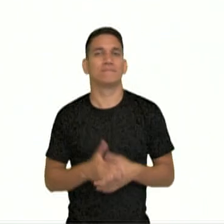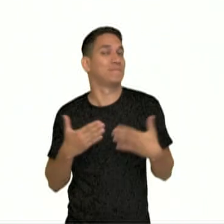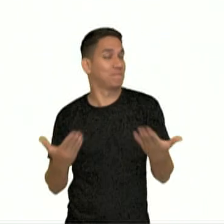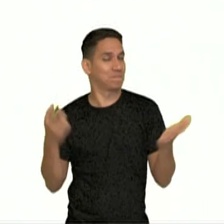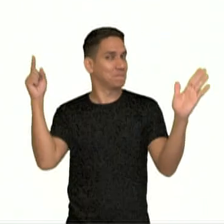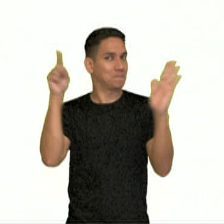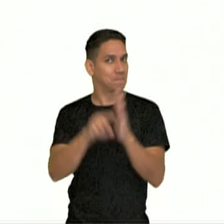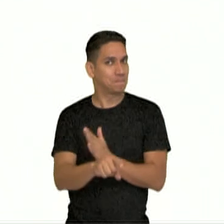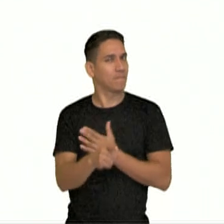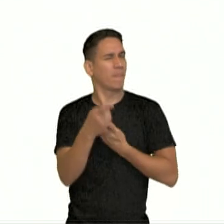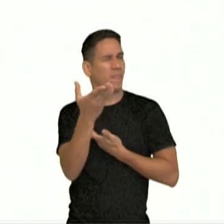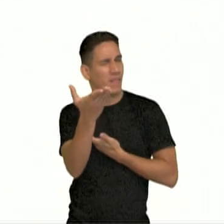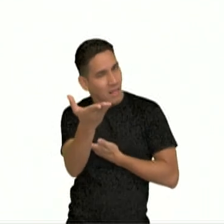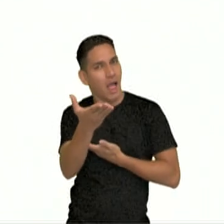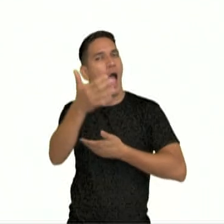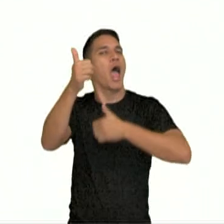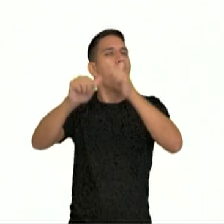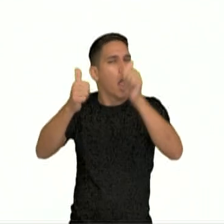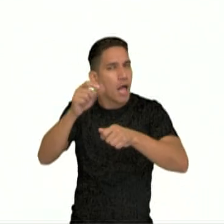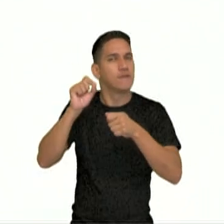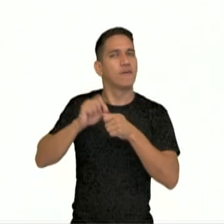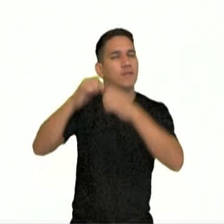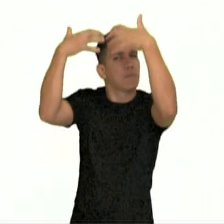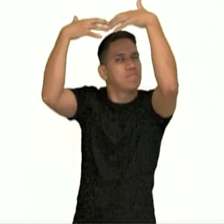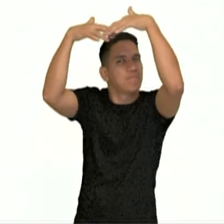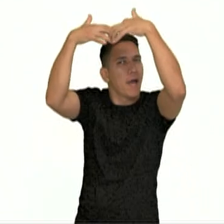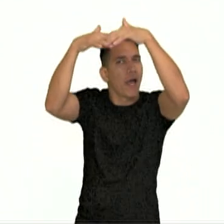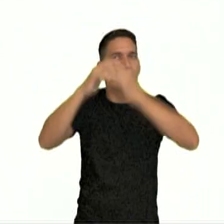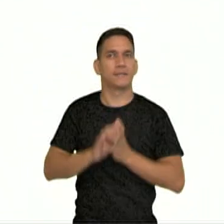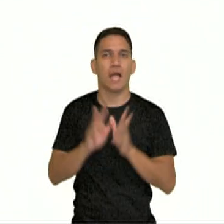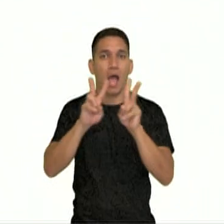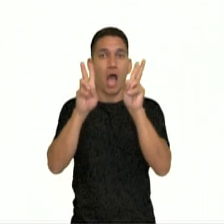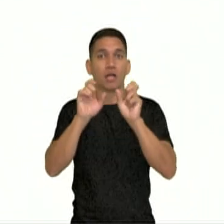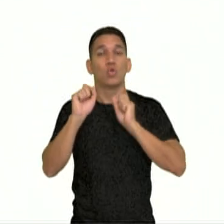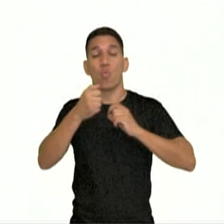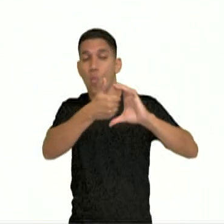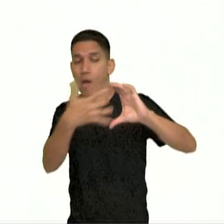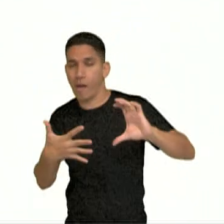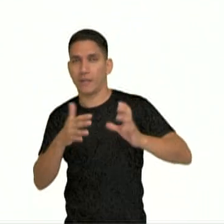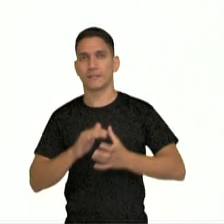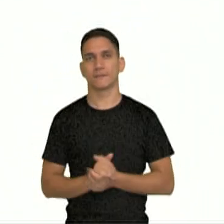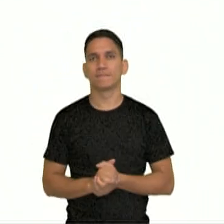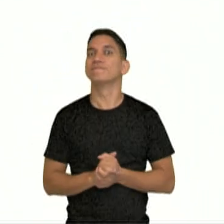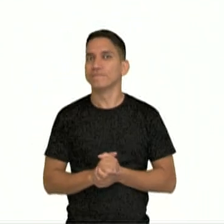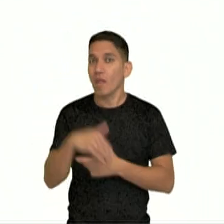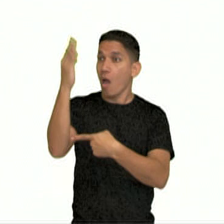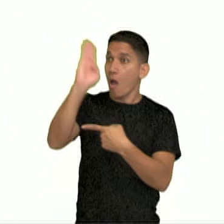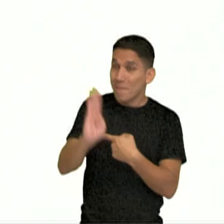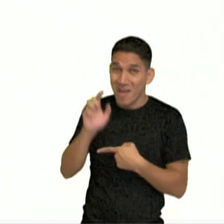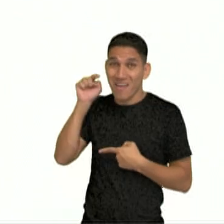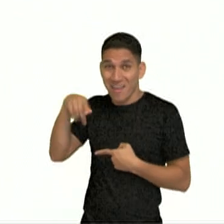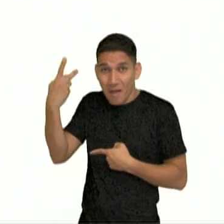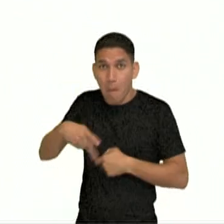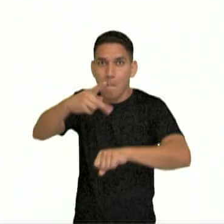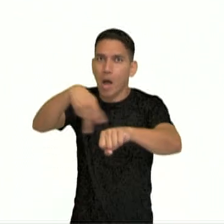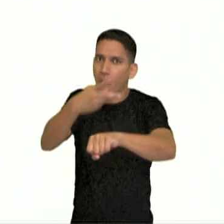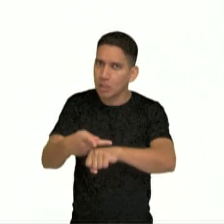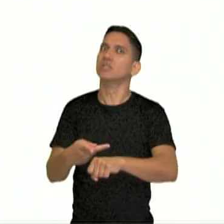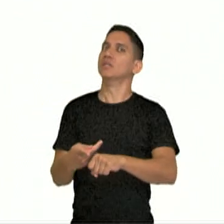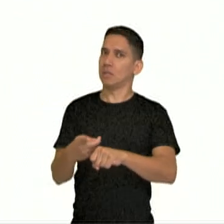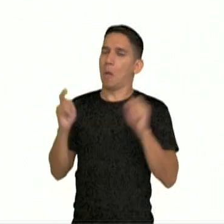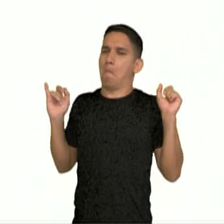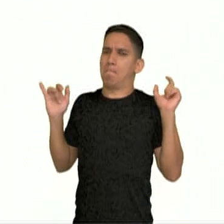uma perguntinha para vocês analisarem e refletirem sobre essas características. O Brasil é um país muito